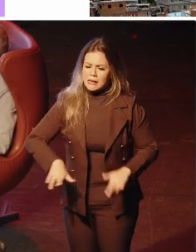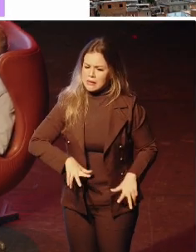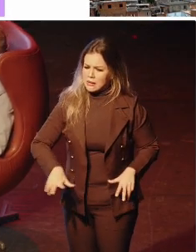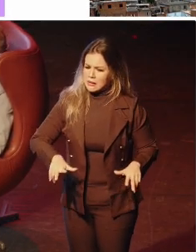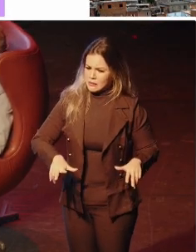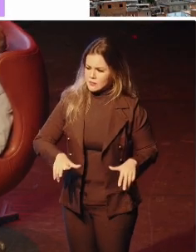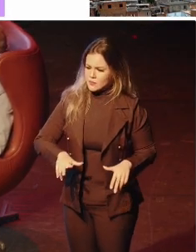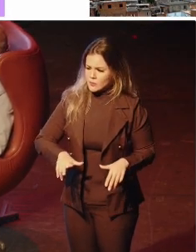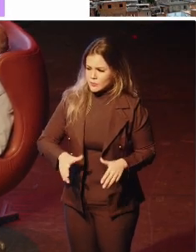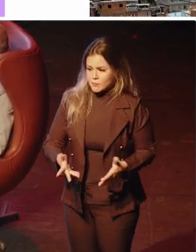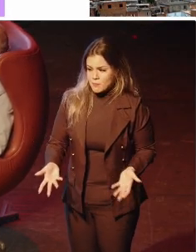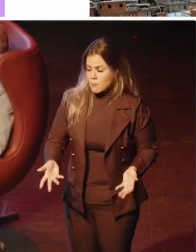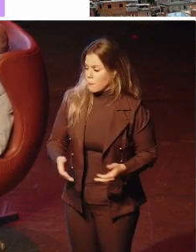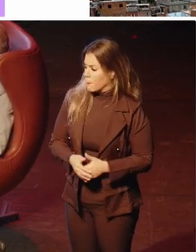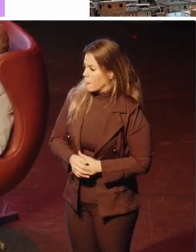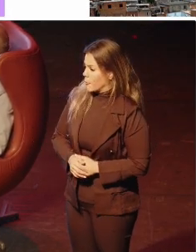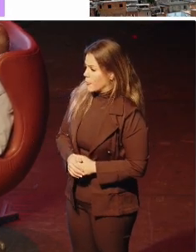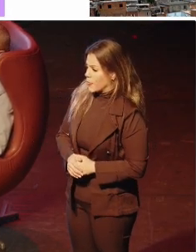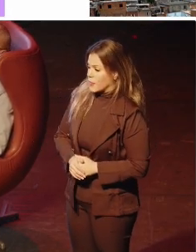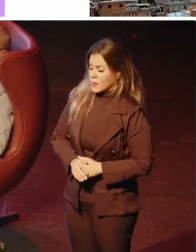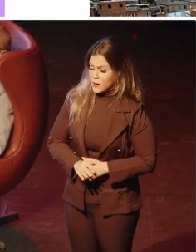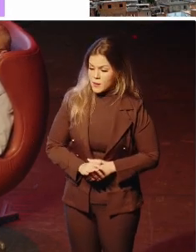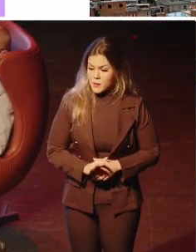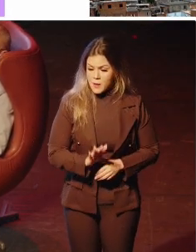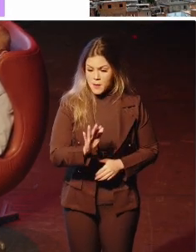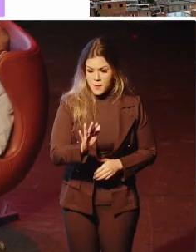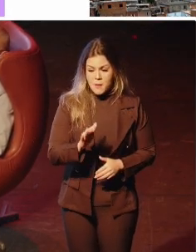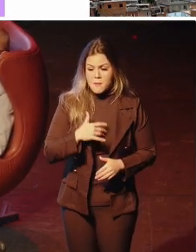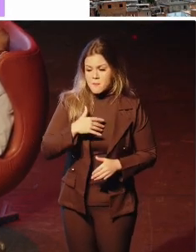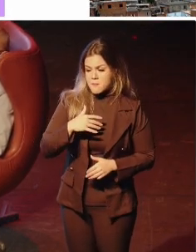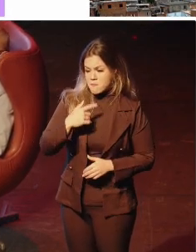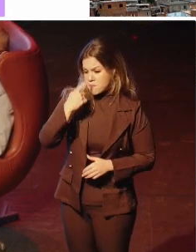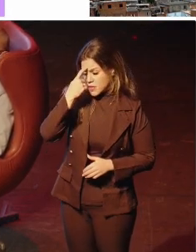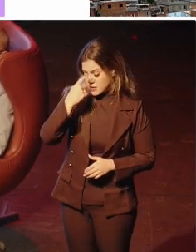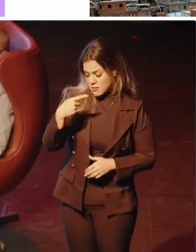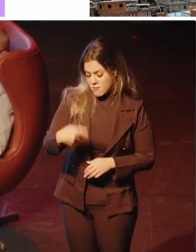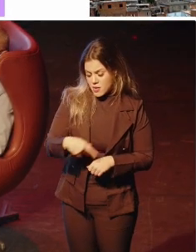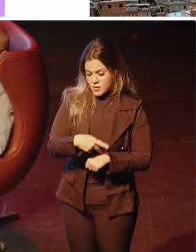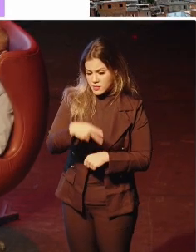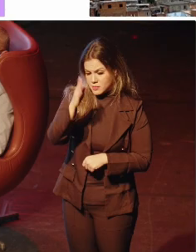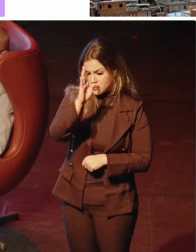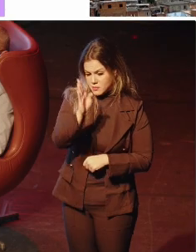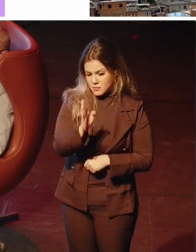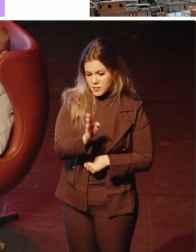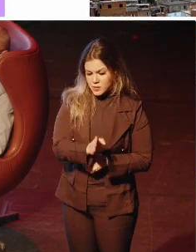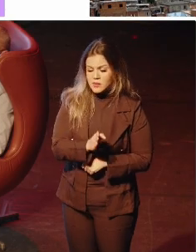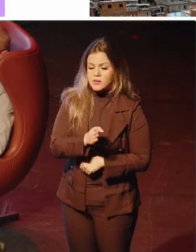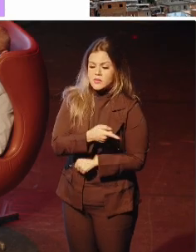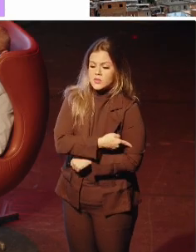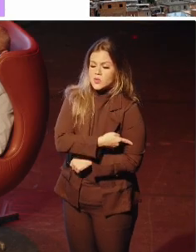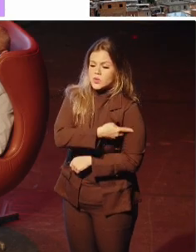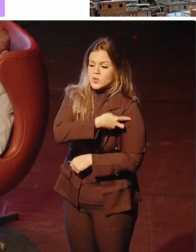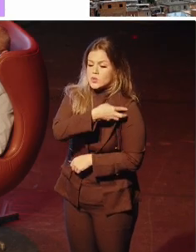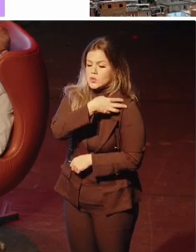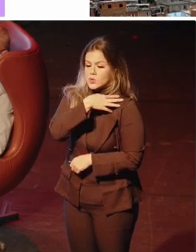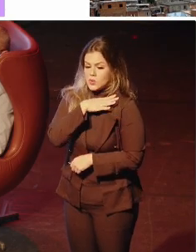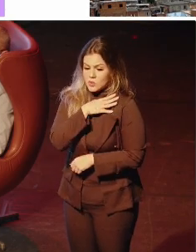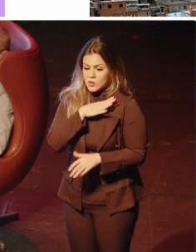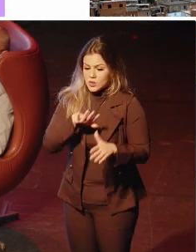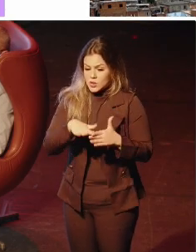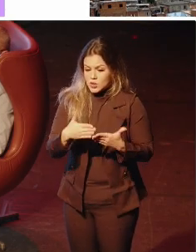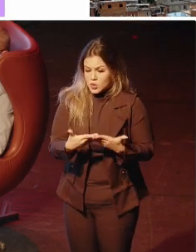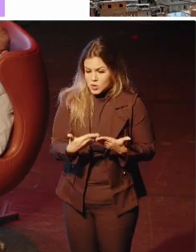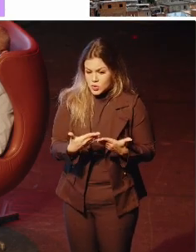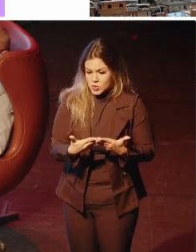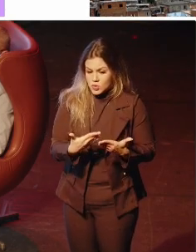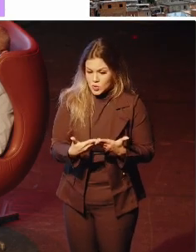né? A média de escolaridade no Brasil, uma das diferenças é de 10